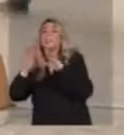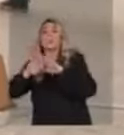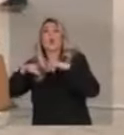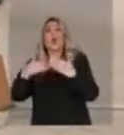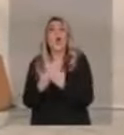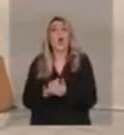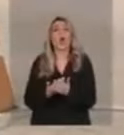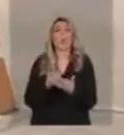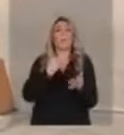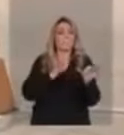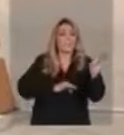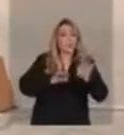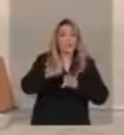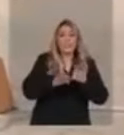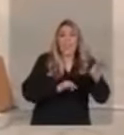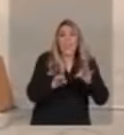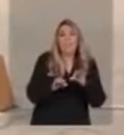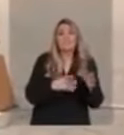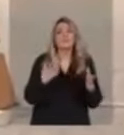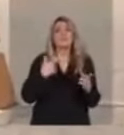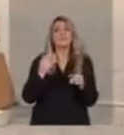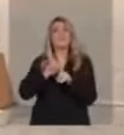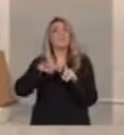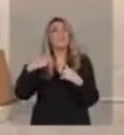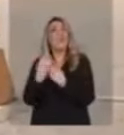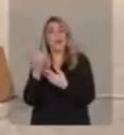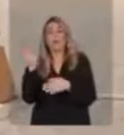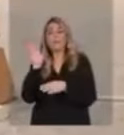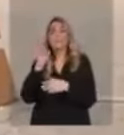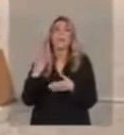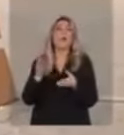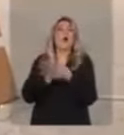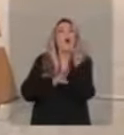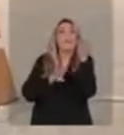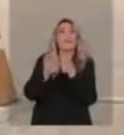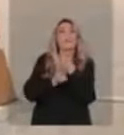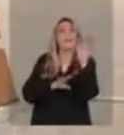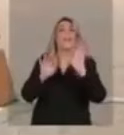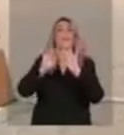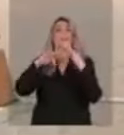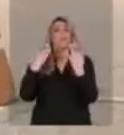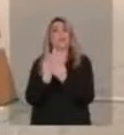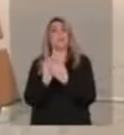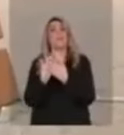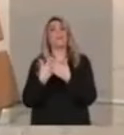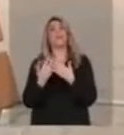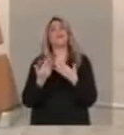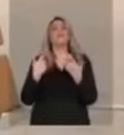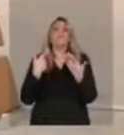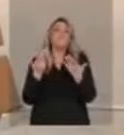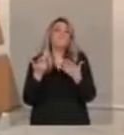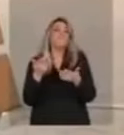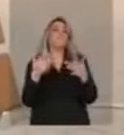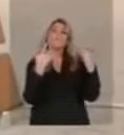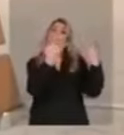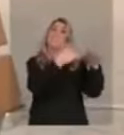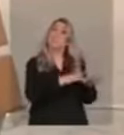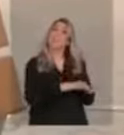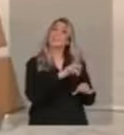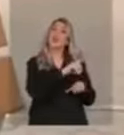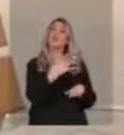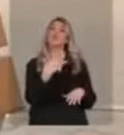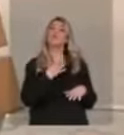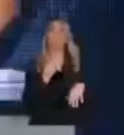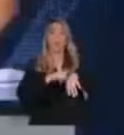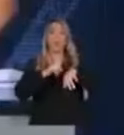algum projeto de assistência social que possa orientar essas famílias que deixe seus filhos Pelo menos durante o dia horário